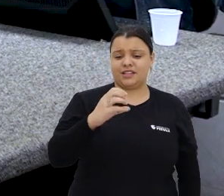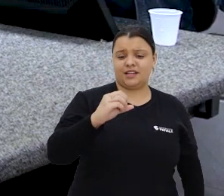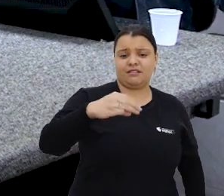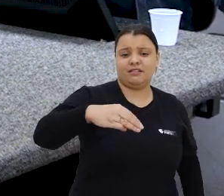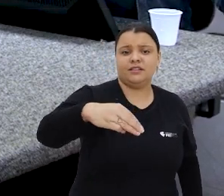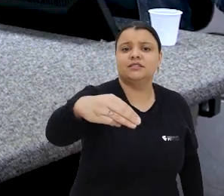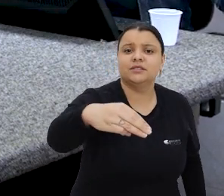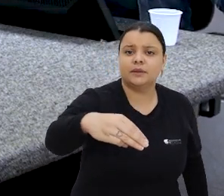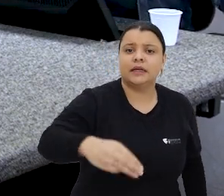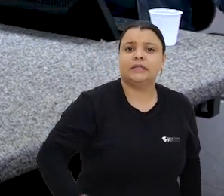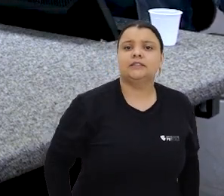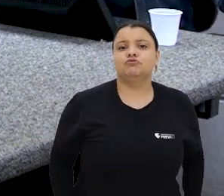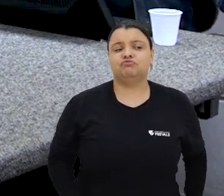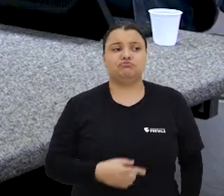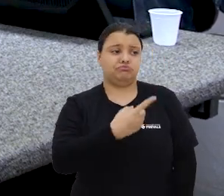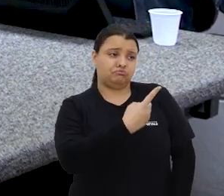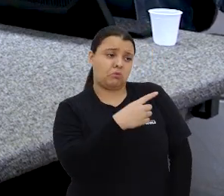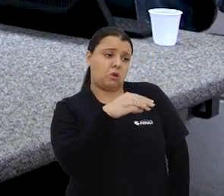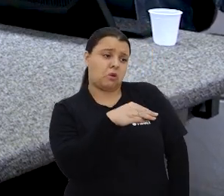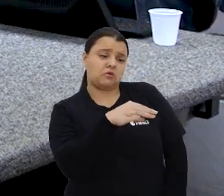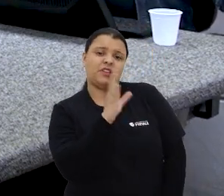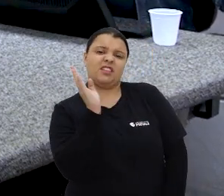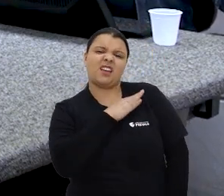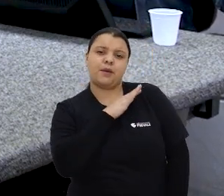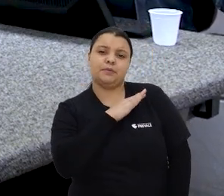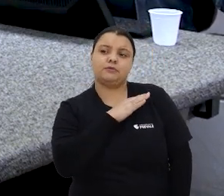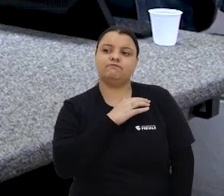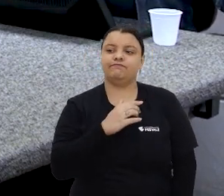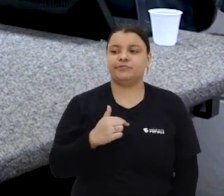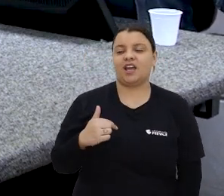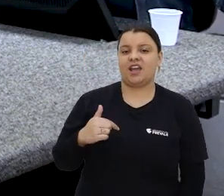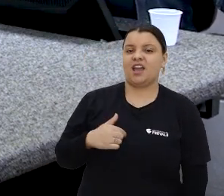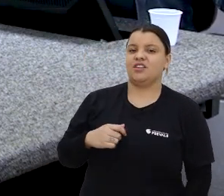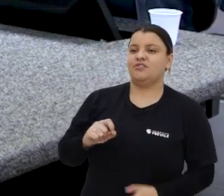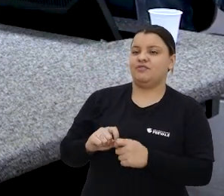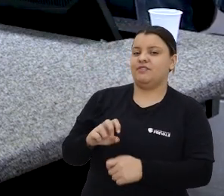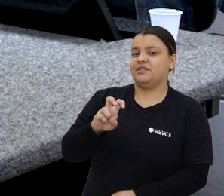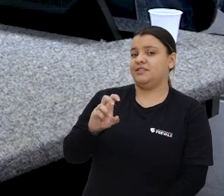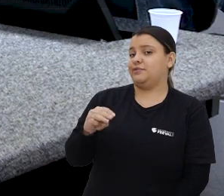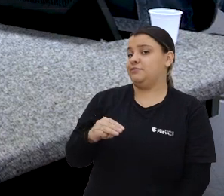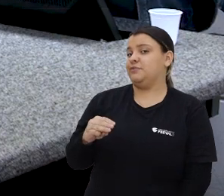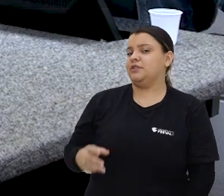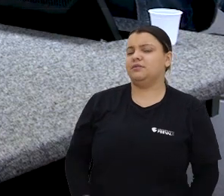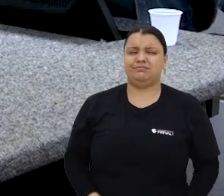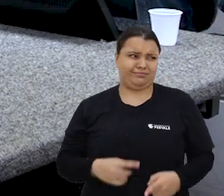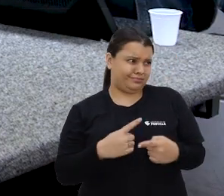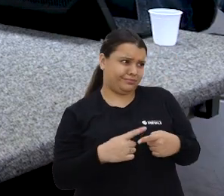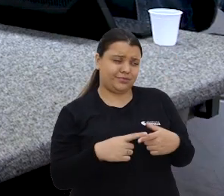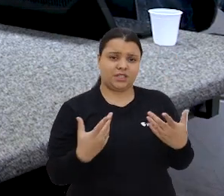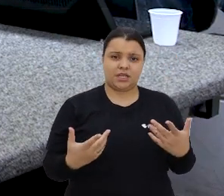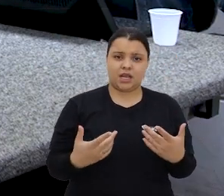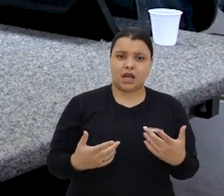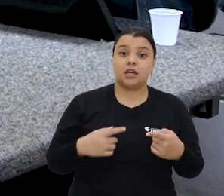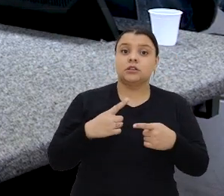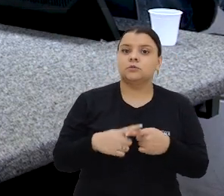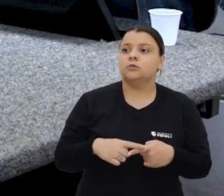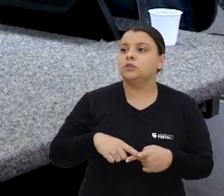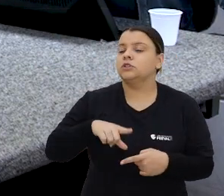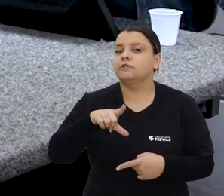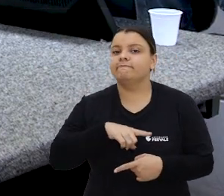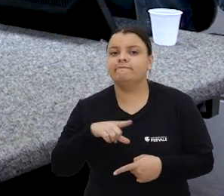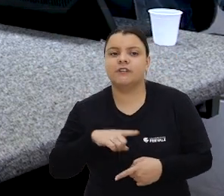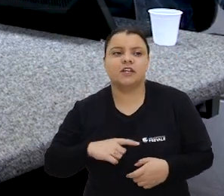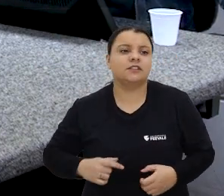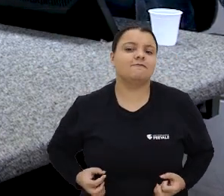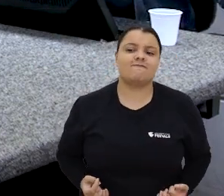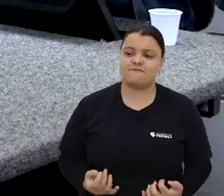minuto e pouco. Para nós, ele vai ser preenchido em 5. Aí só, mas por quê? Porque vai aparecer vaca, fumaça,